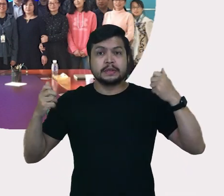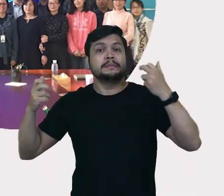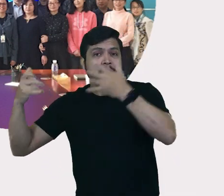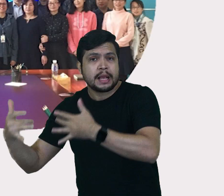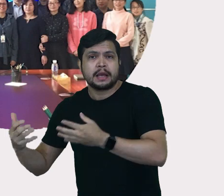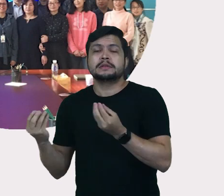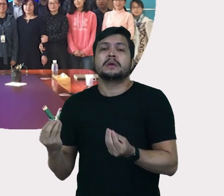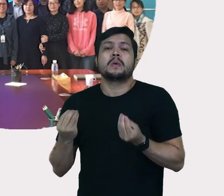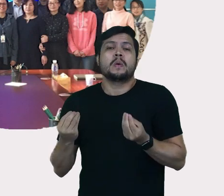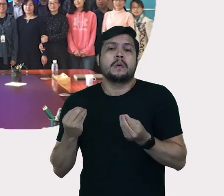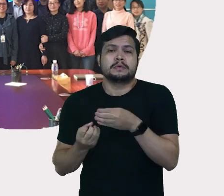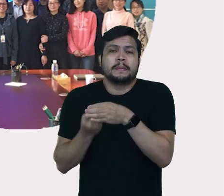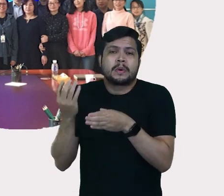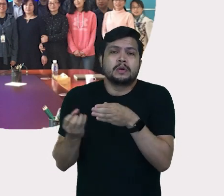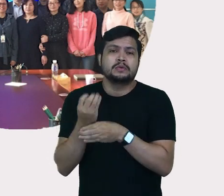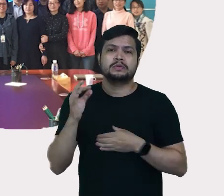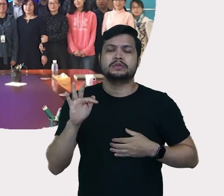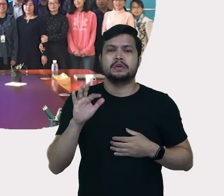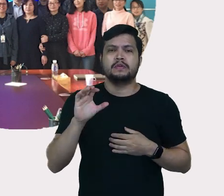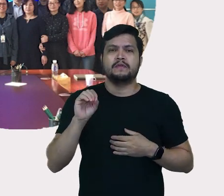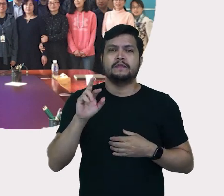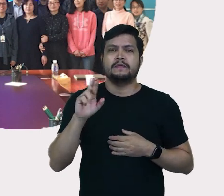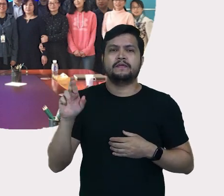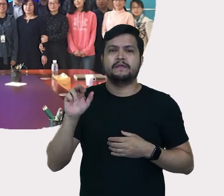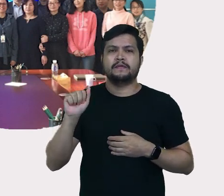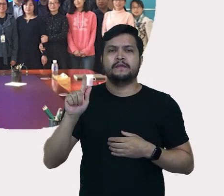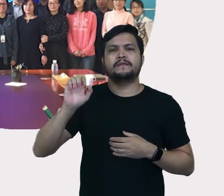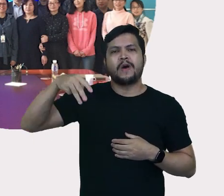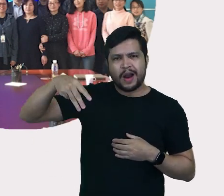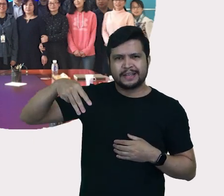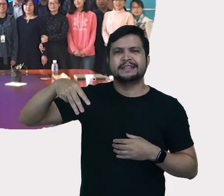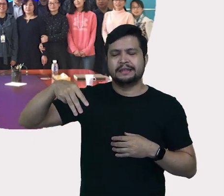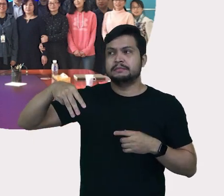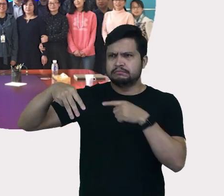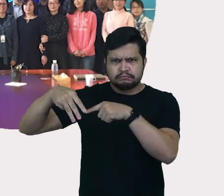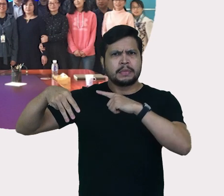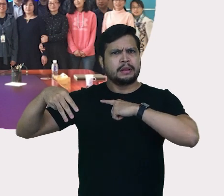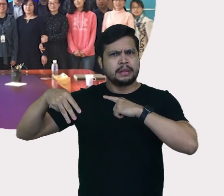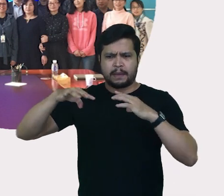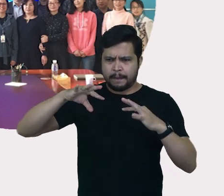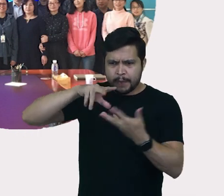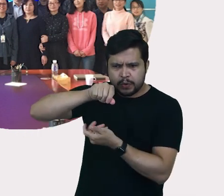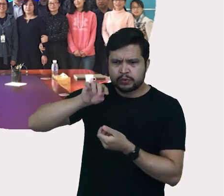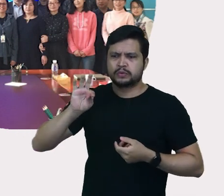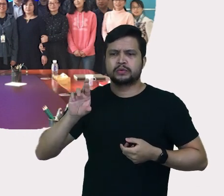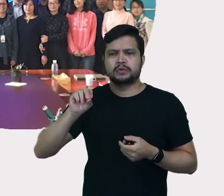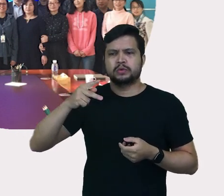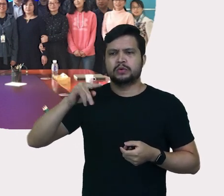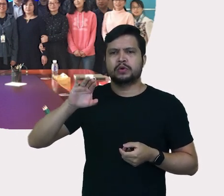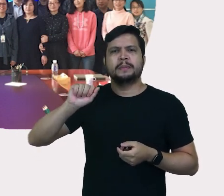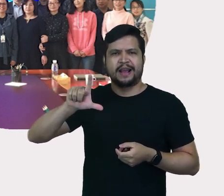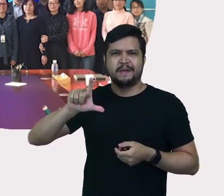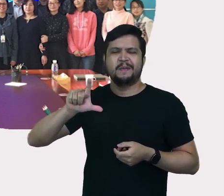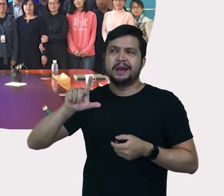se produz forragem no mundo tropical. Esse era o desafio. A palestrinha lá, tem até hoje a palestrinha está lá